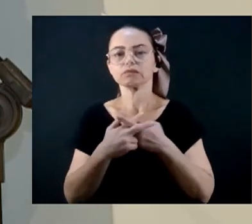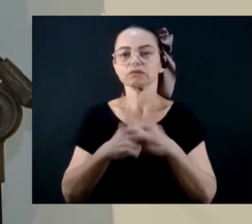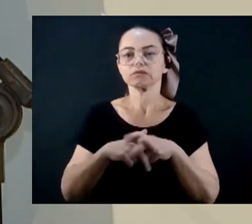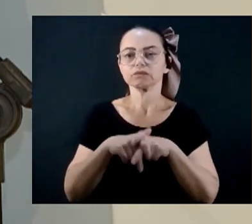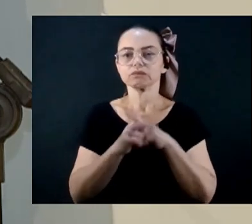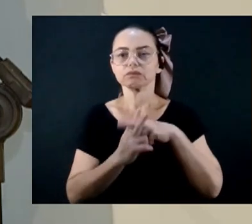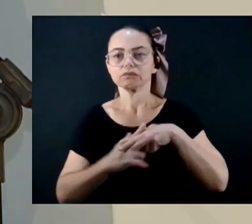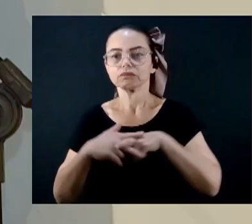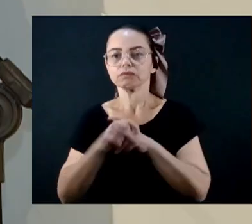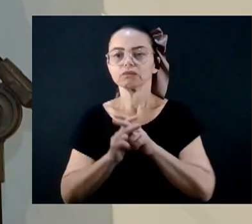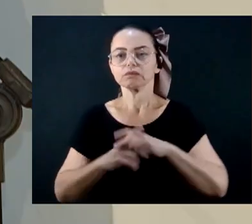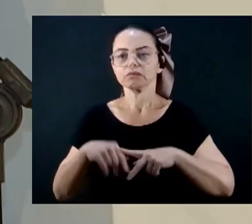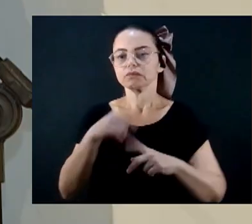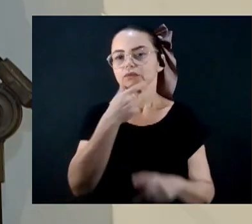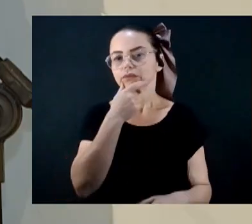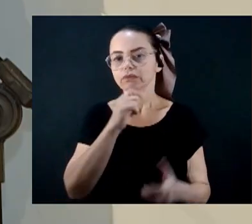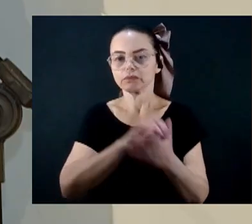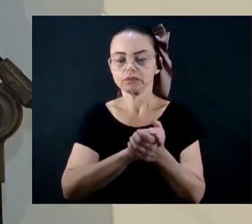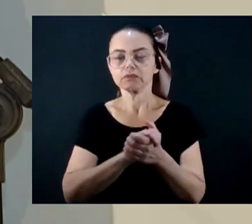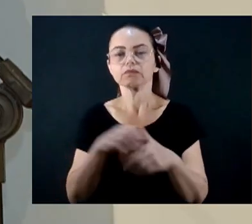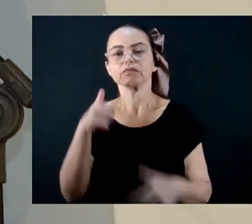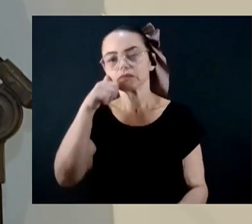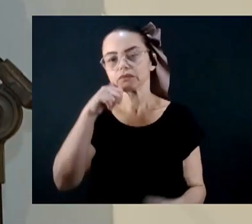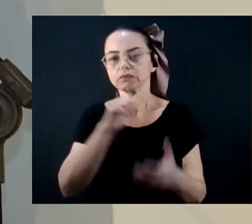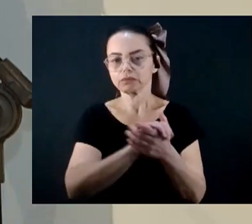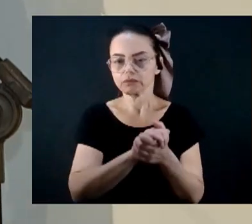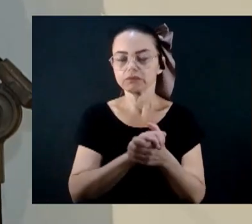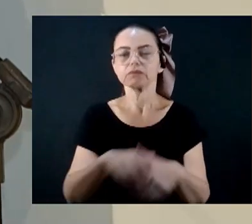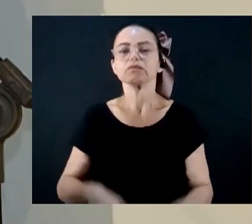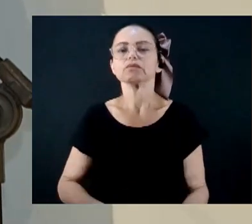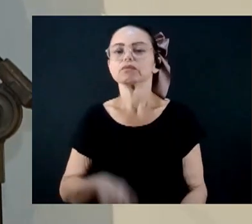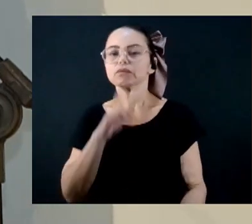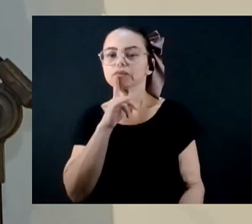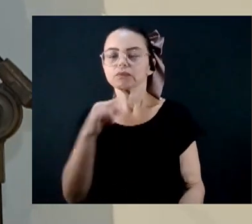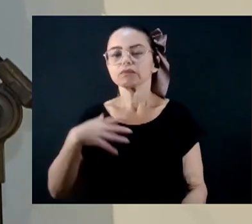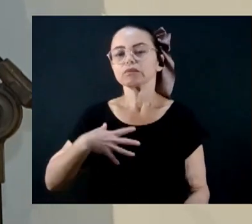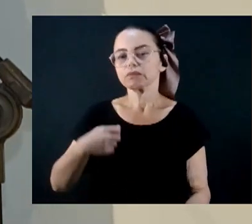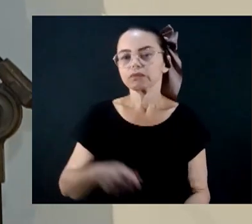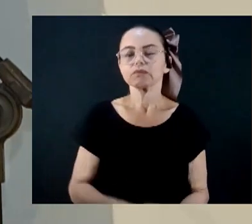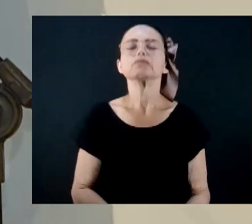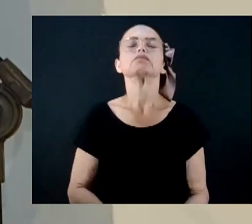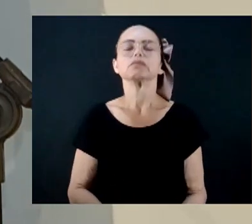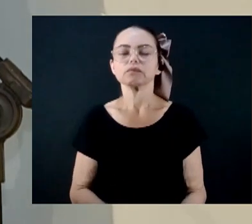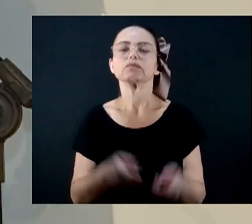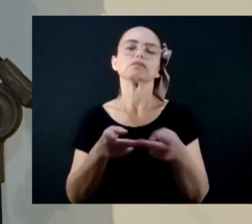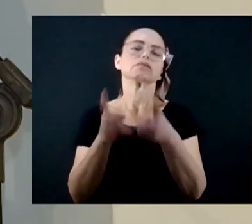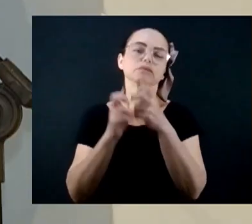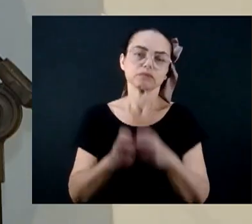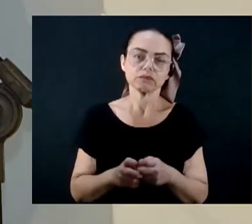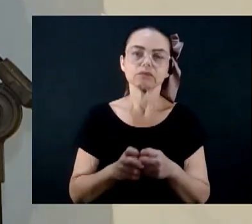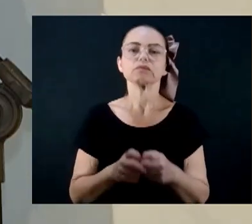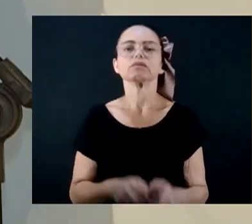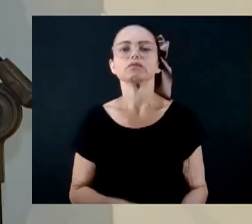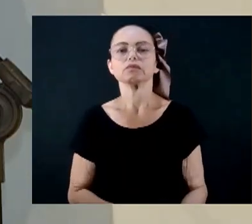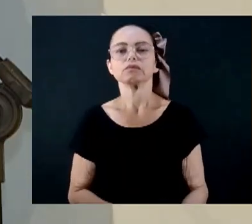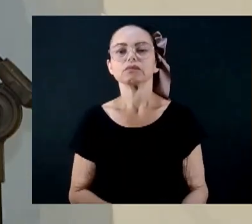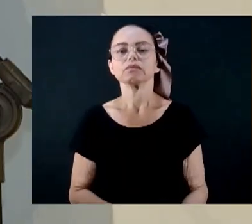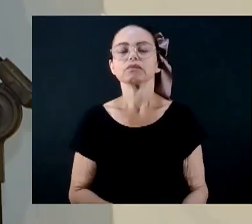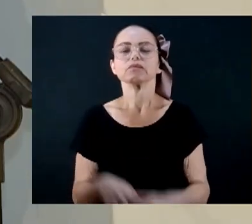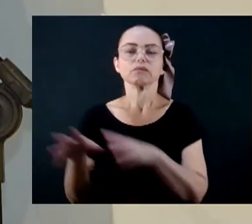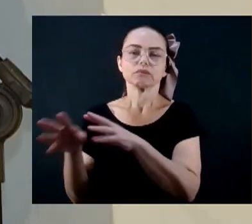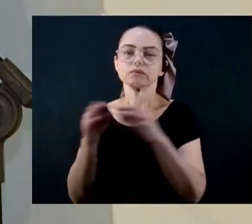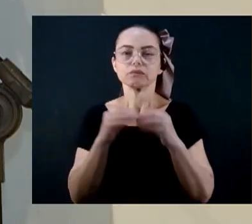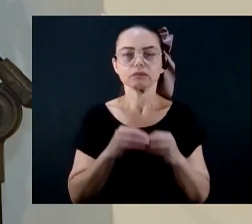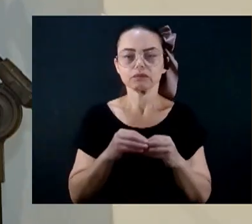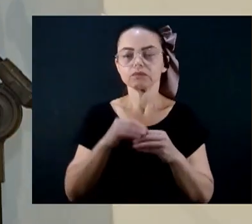e mulher, pai, filho. Então, isso a gente vê que eu trago isso daí, que eu